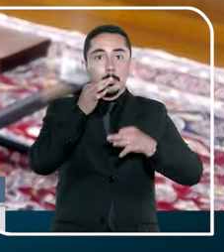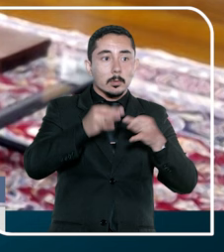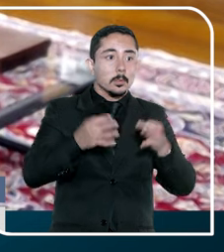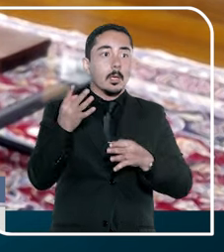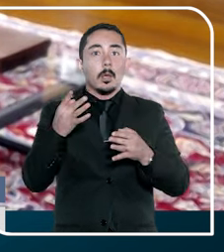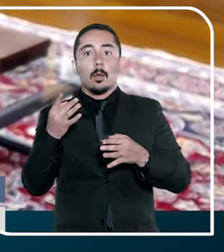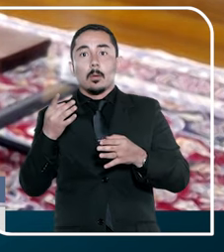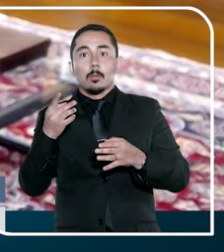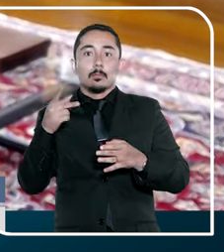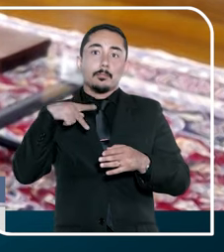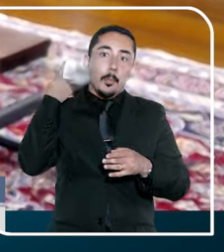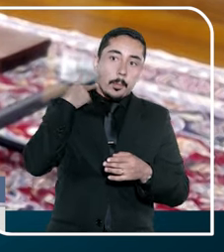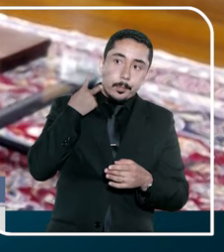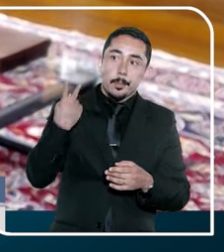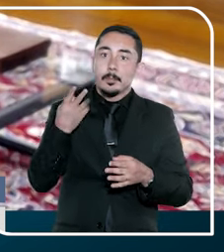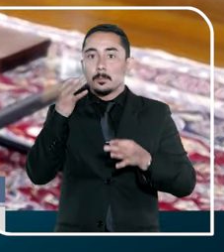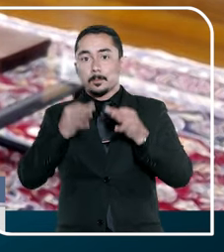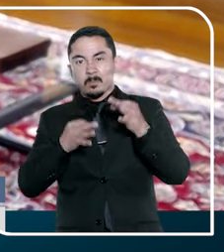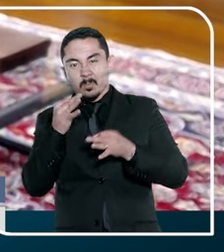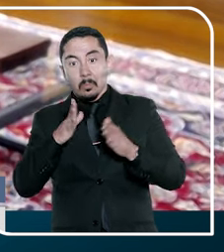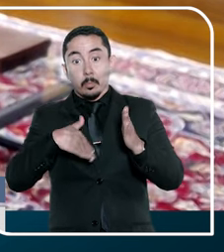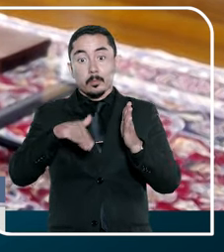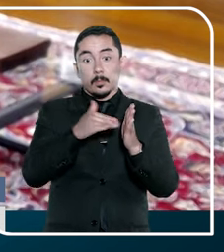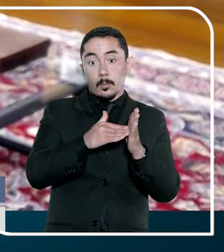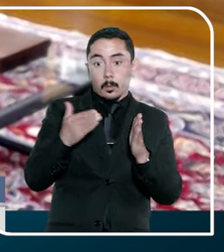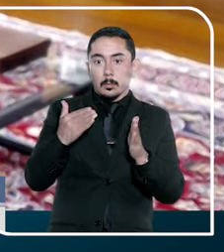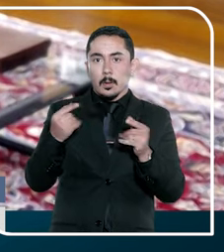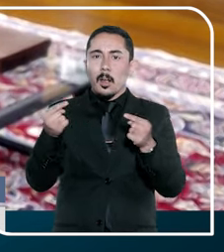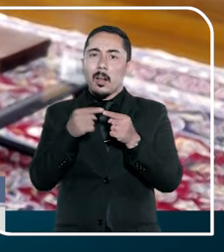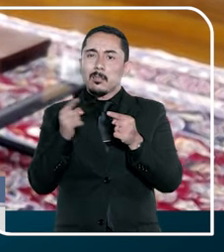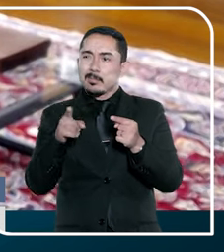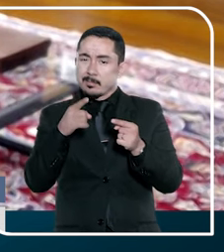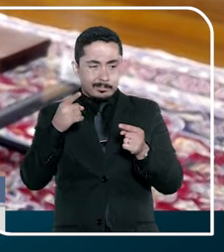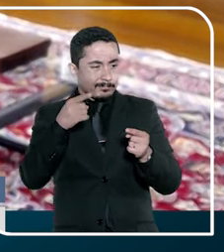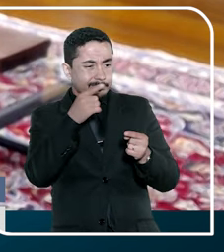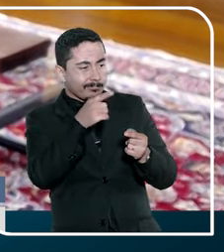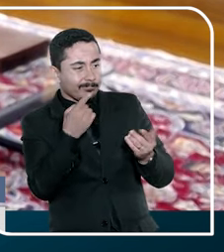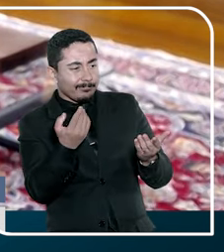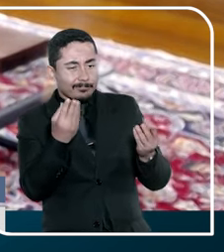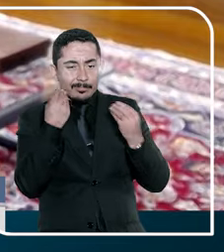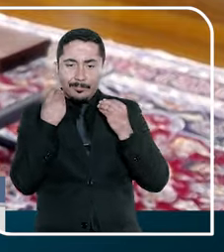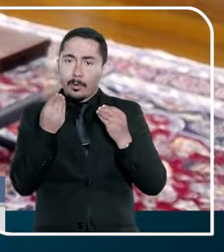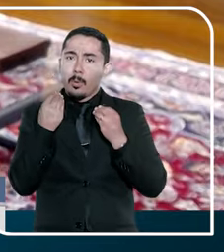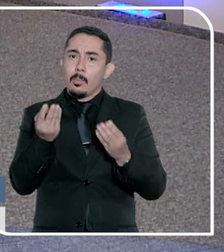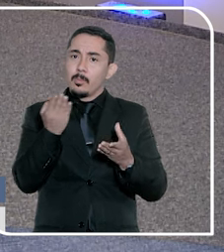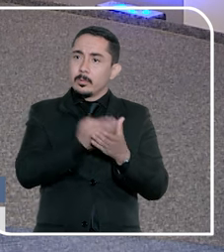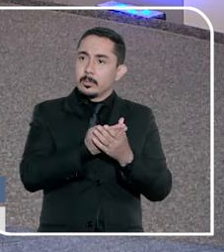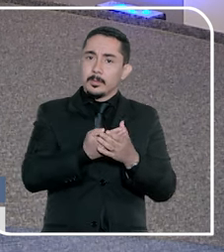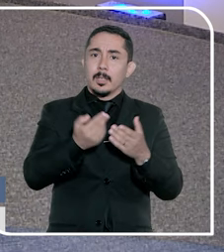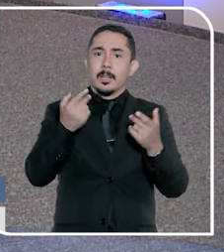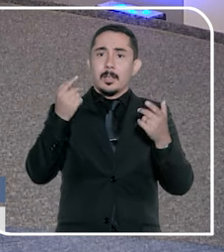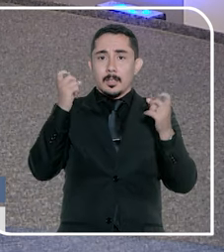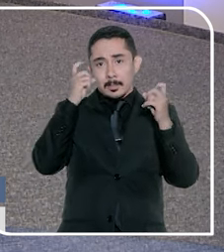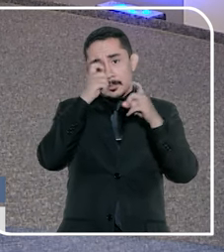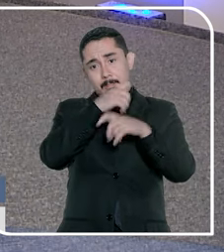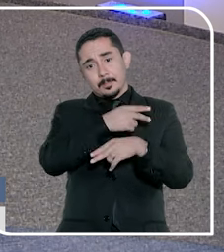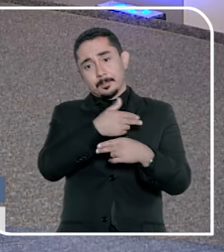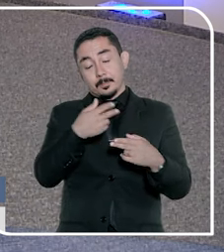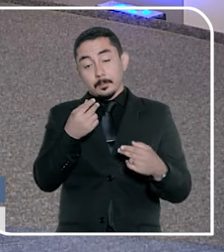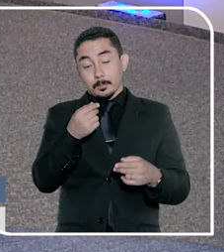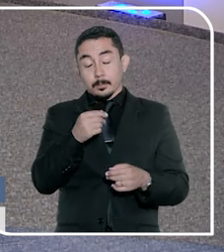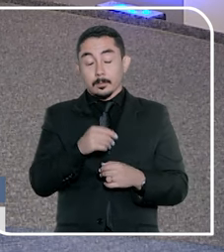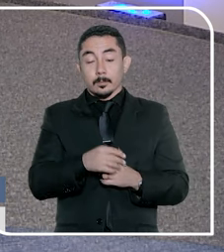punir uma conduta tão inexpressiva tão insignificante né quando já há alguma